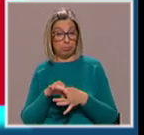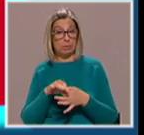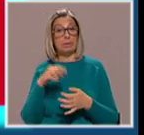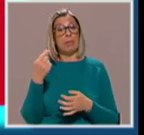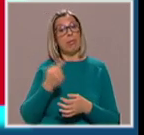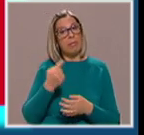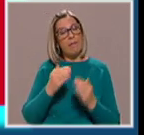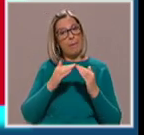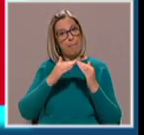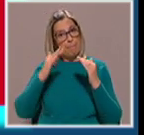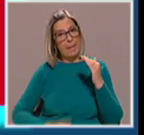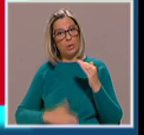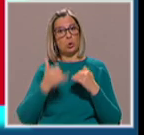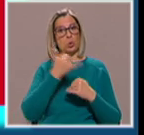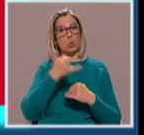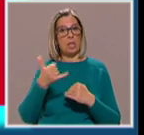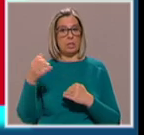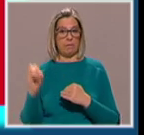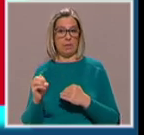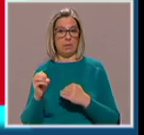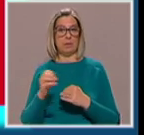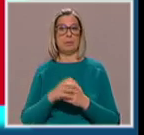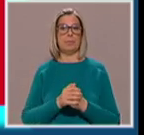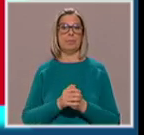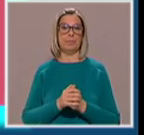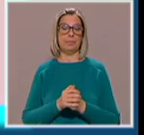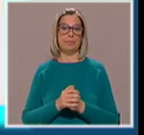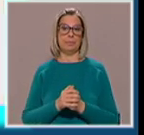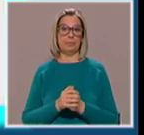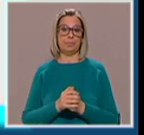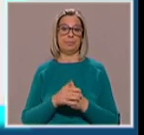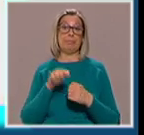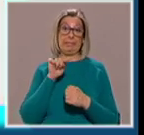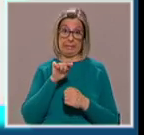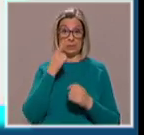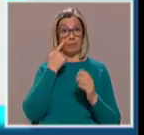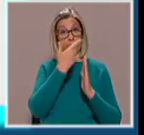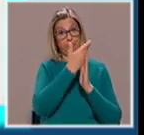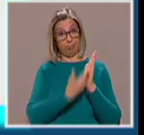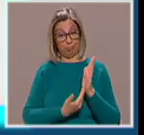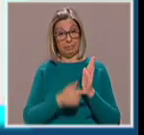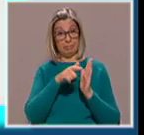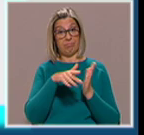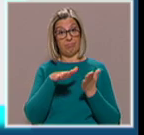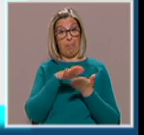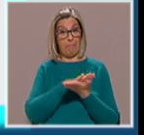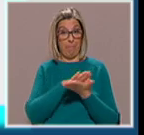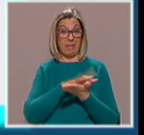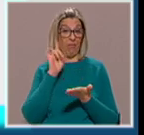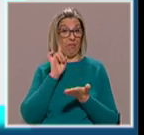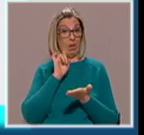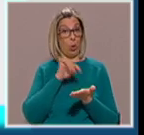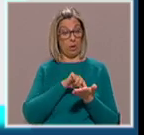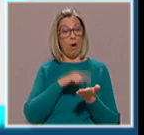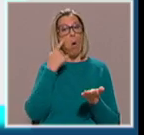ser inferiores a 200 mg por decilitro. Com base nestes valores de referência, vamos examinar